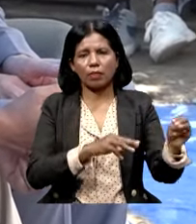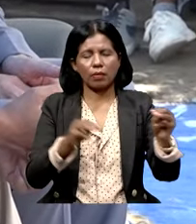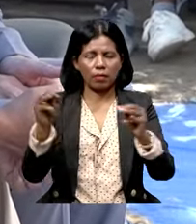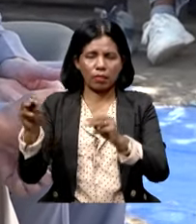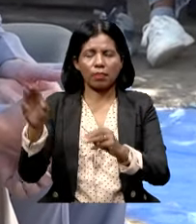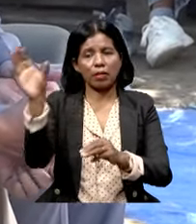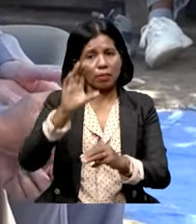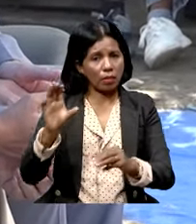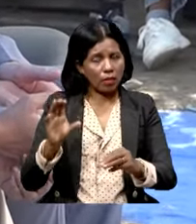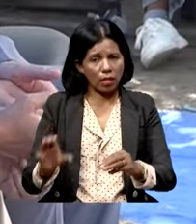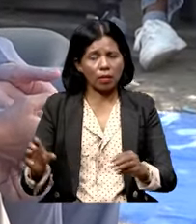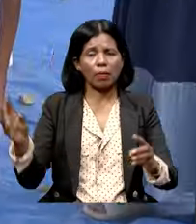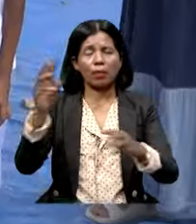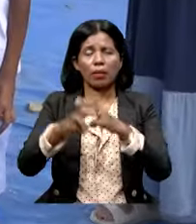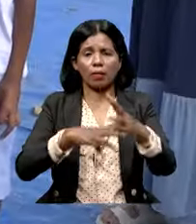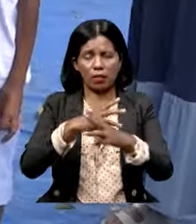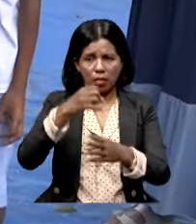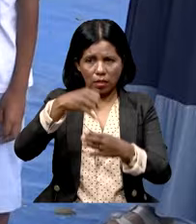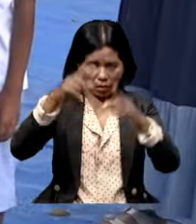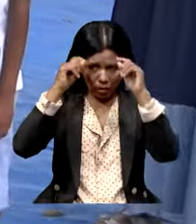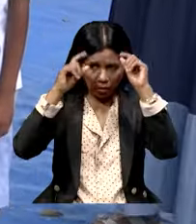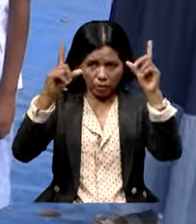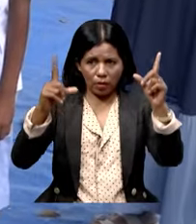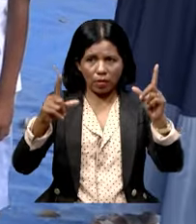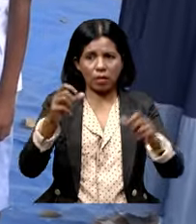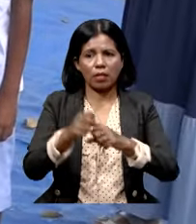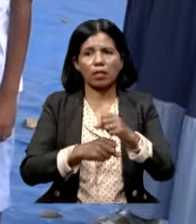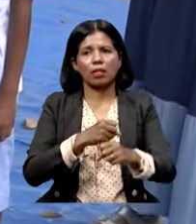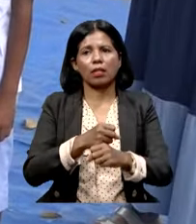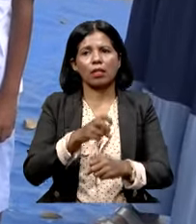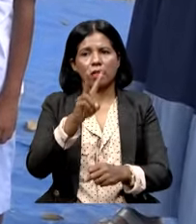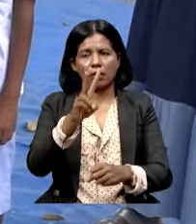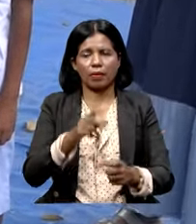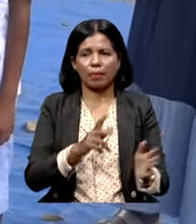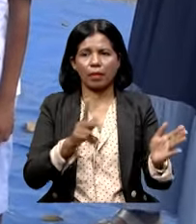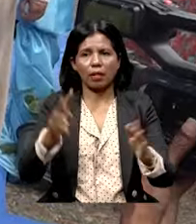no afeta para o mundo, inclui Timor-Leste, durante Tina Ruana.